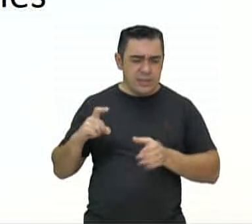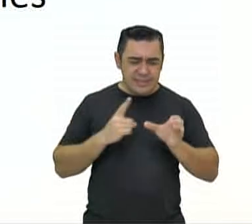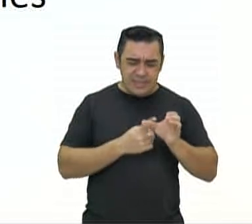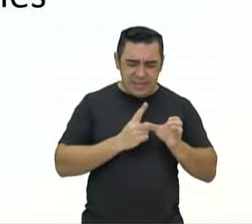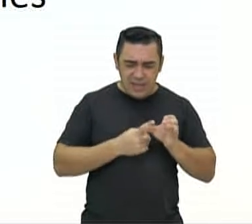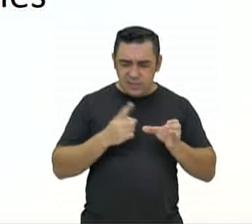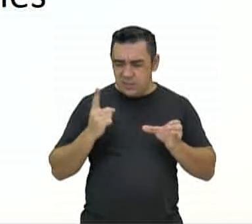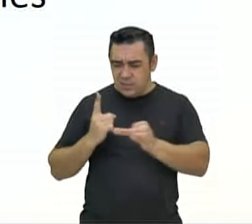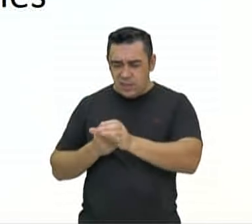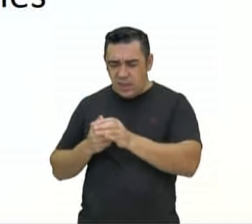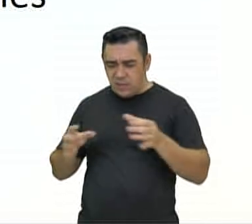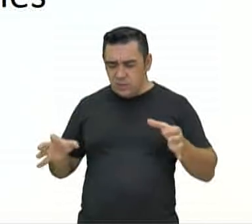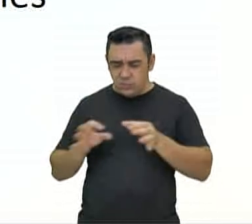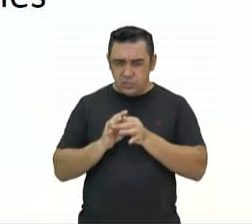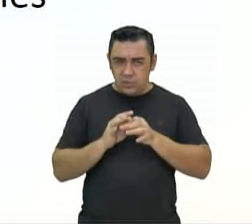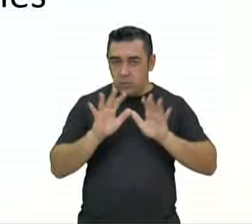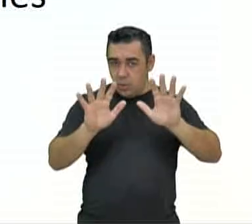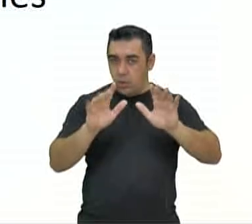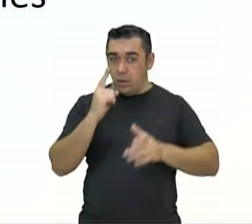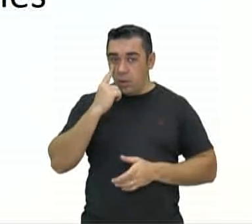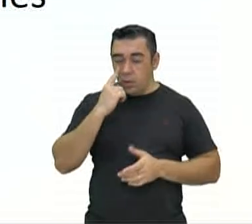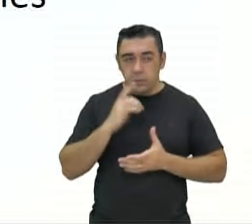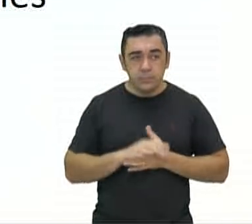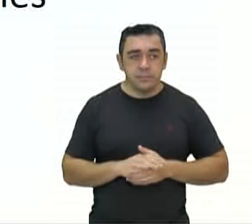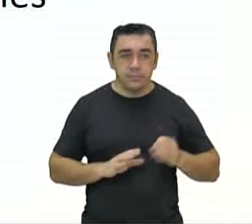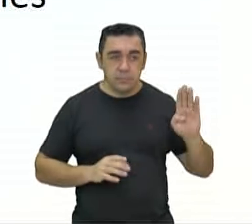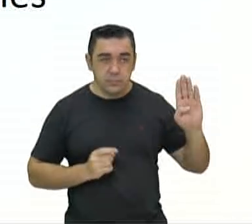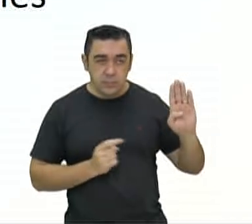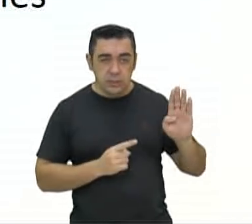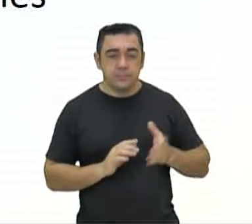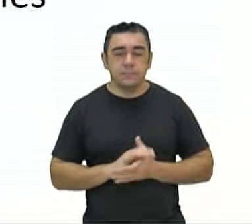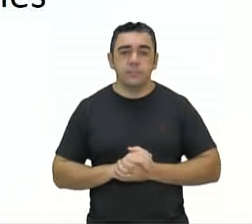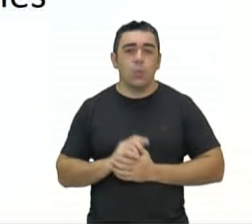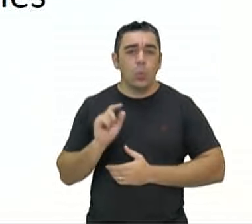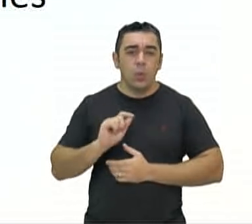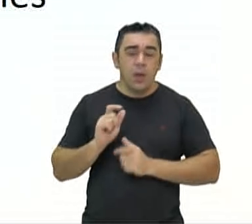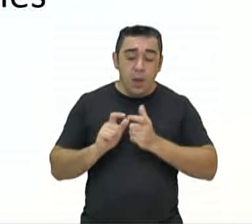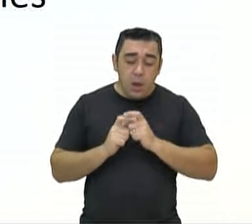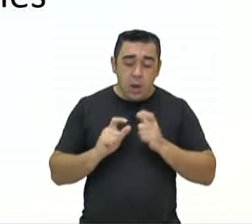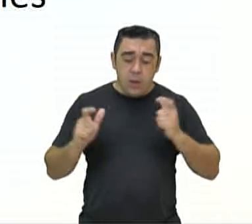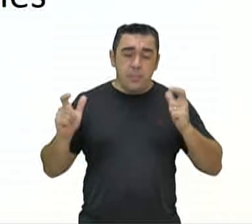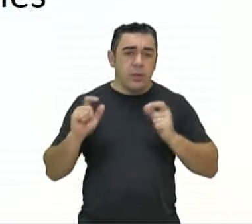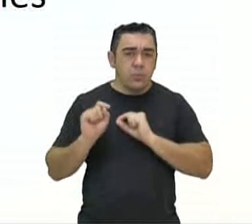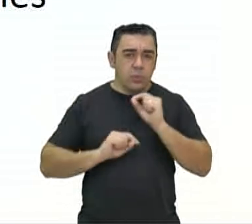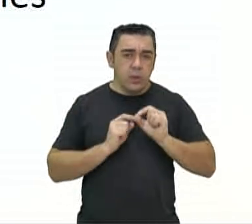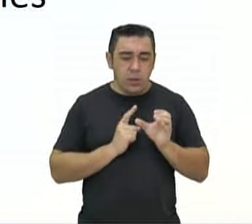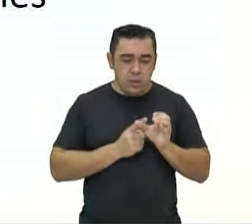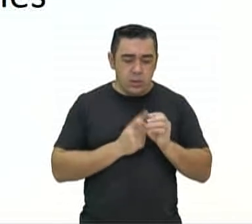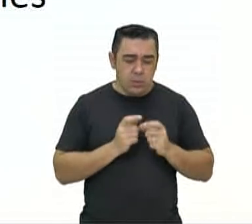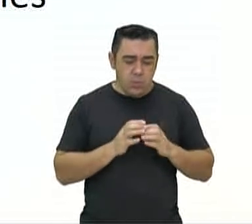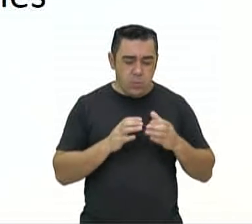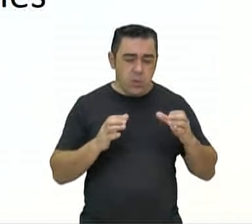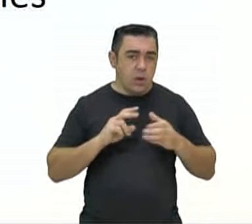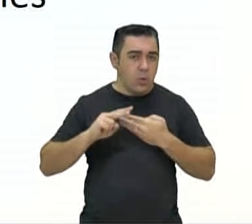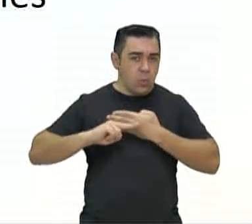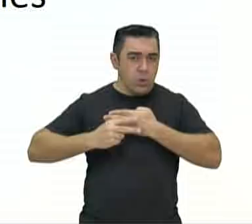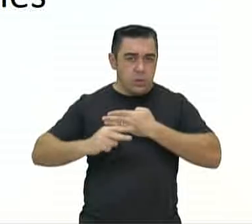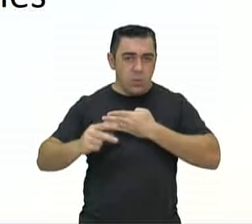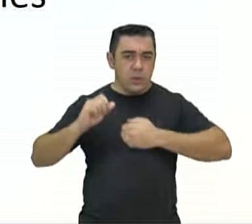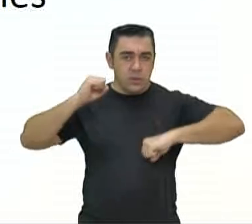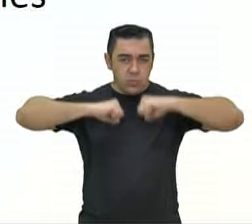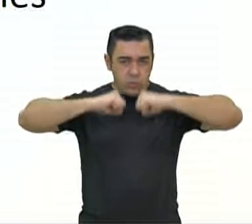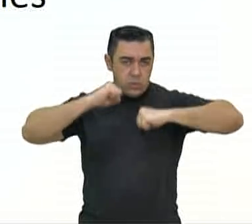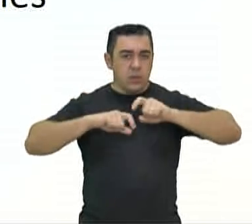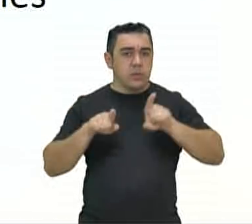juntaram formando uma megalópole, preste atenção. Letra B. Intensificação do espaço urbano como consequência da industrialização e